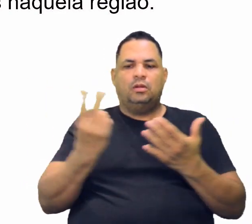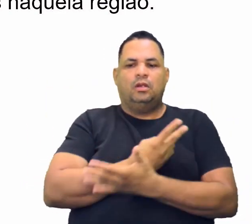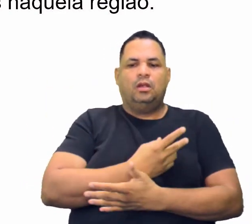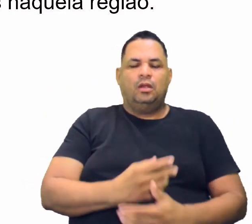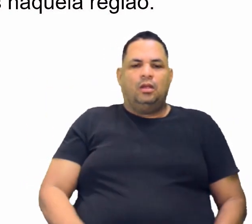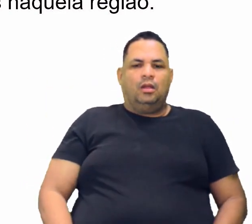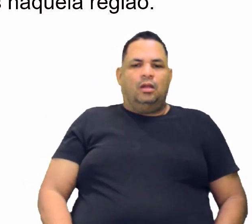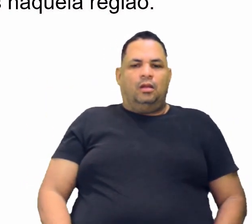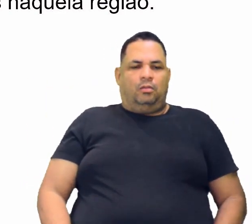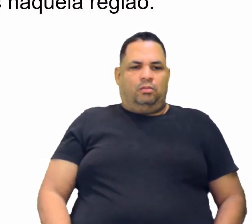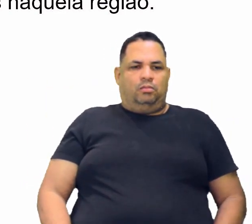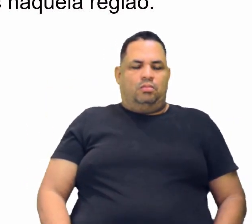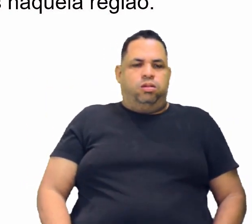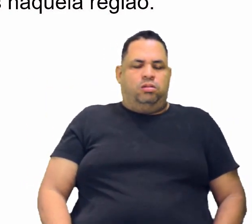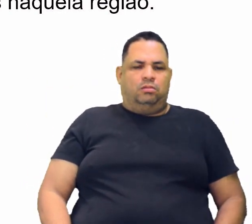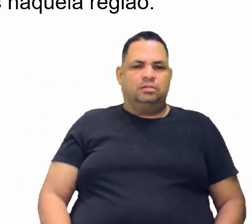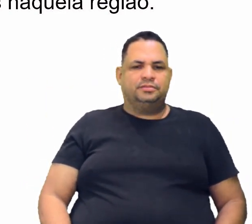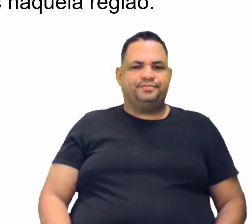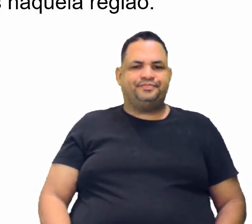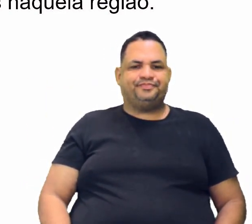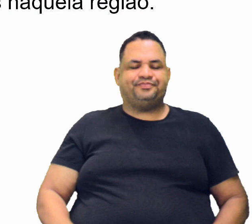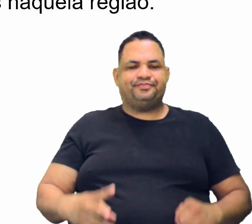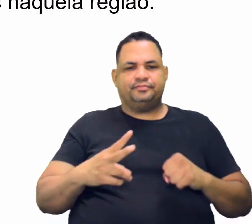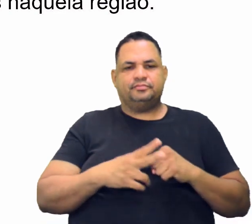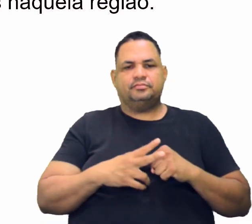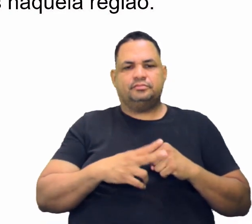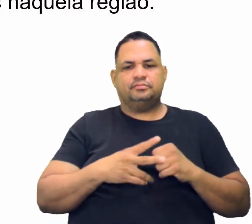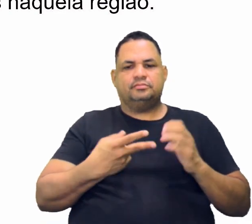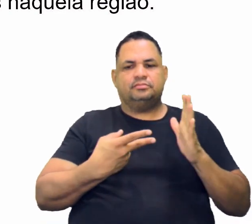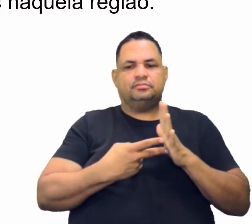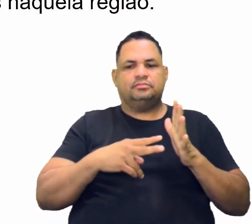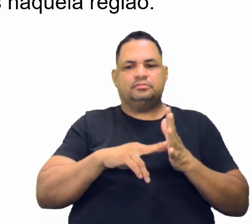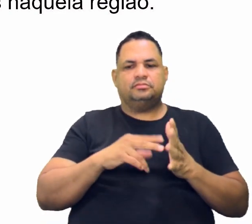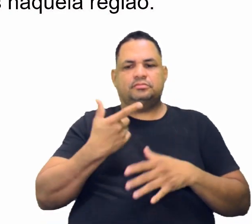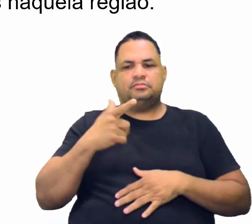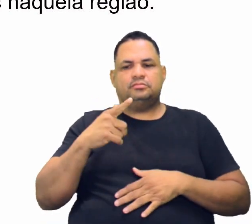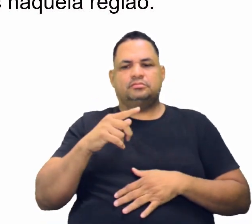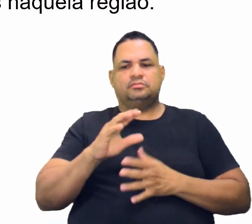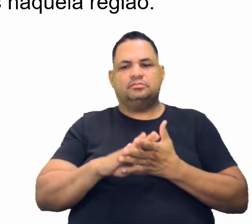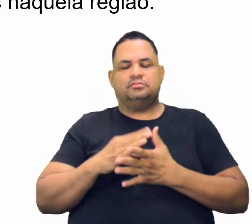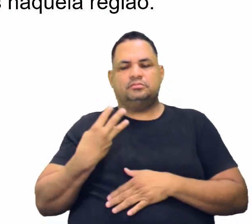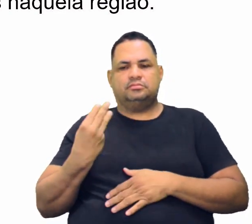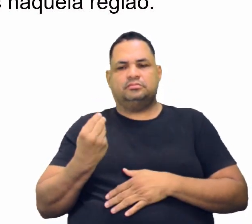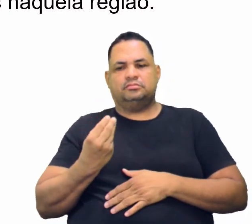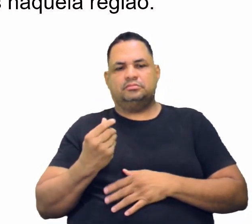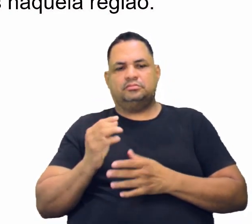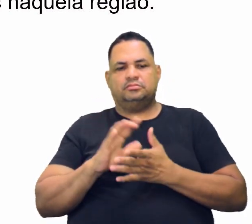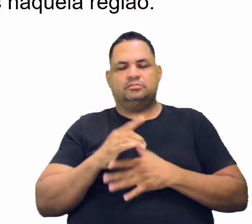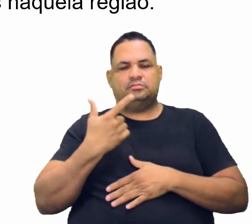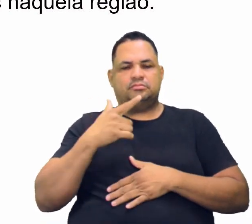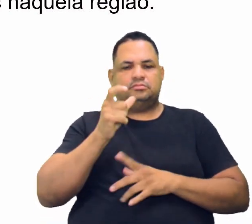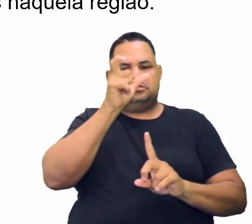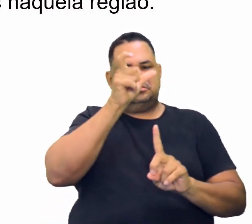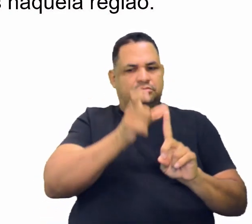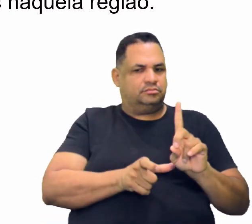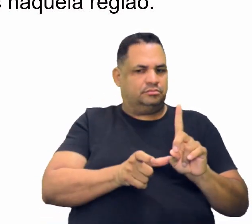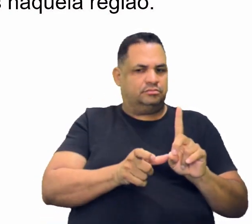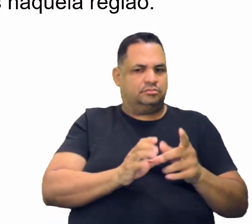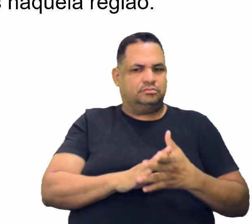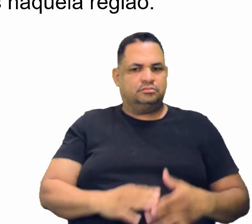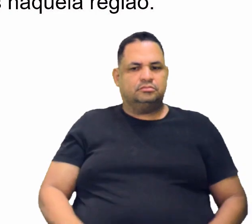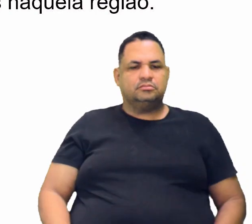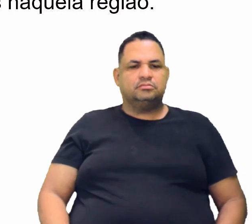musiquinha para vocês. Verbo haver no sentido de existir não tem plural e nem sujeito.